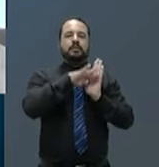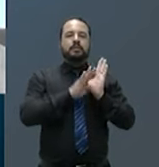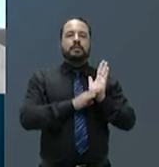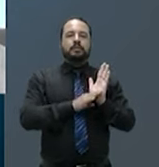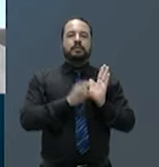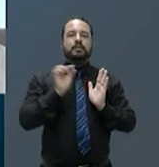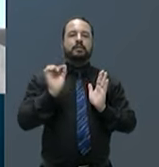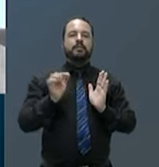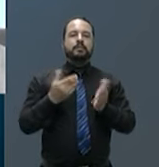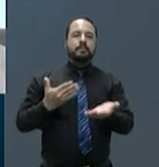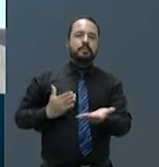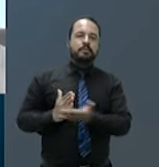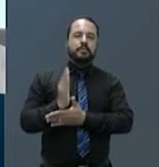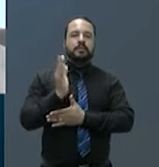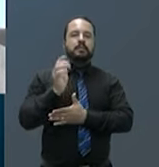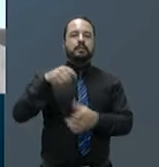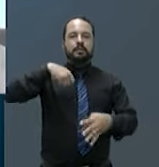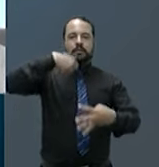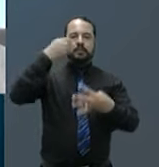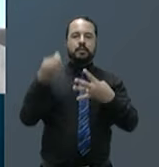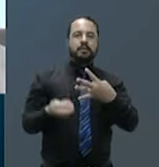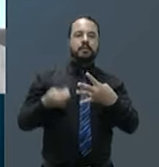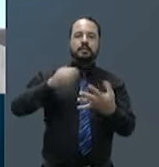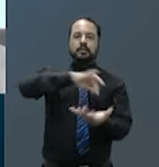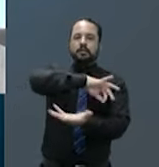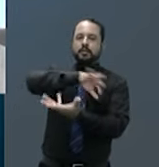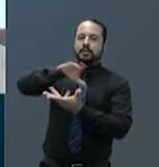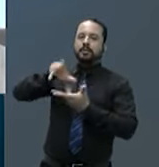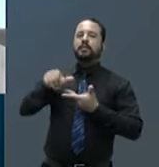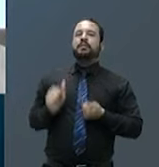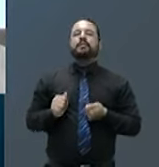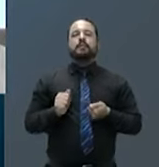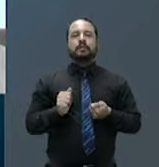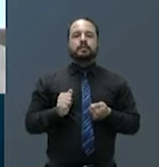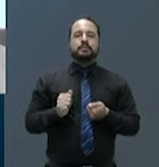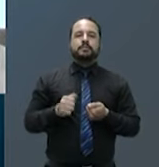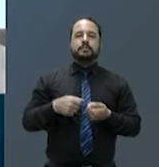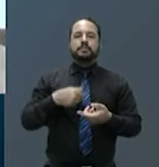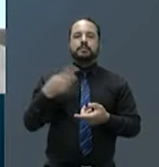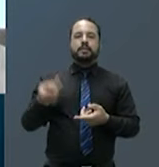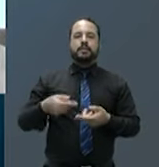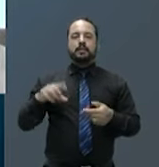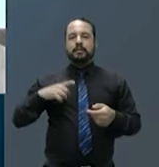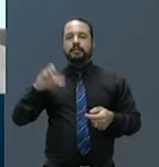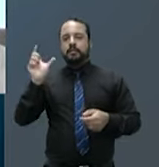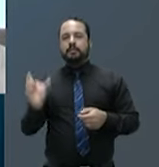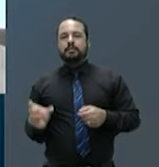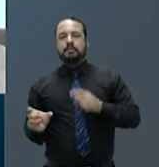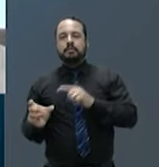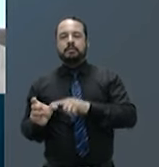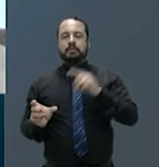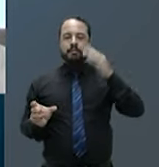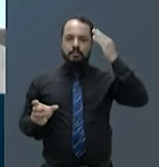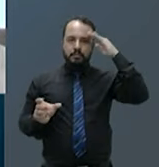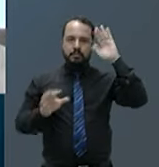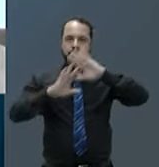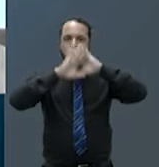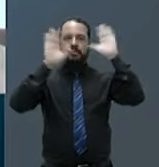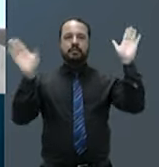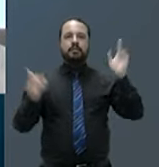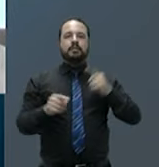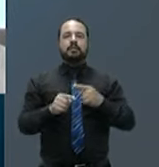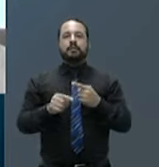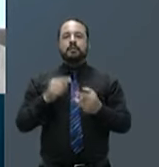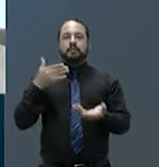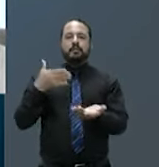a homologação da sentença estrangeira. Como ela tinha plena e total consciência de que a sentença cuja homologação se